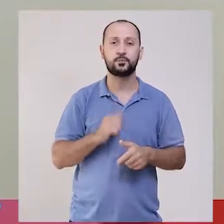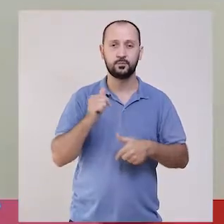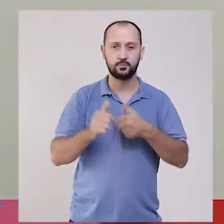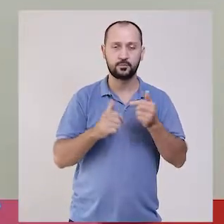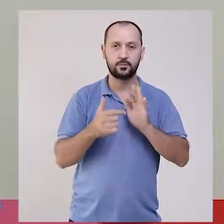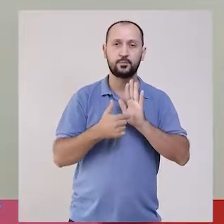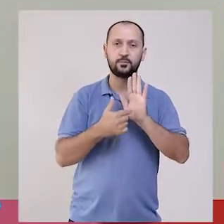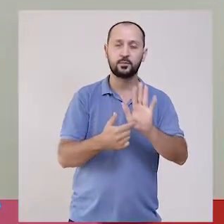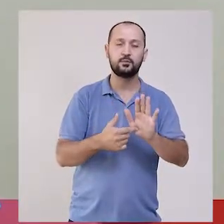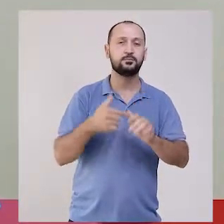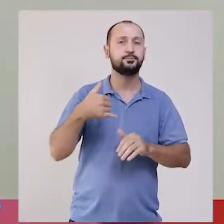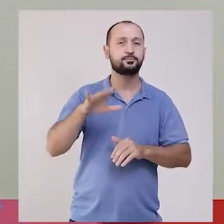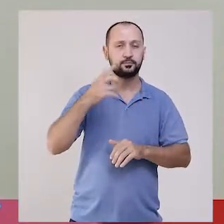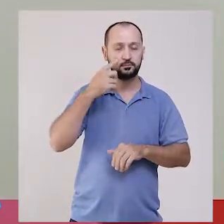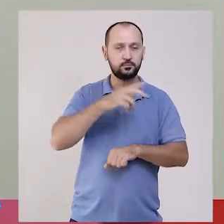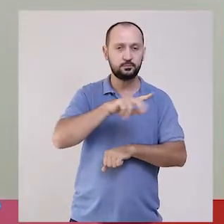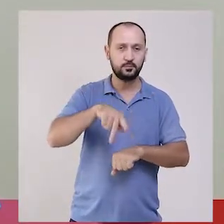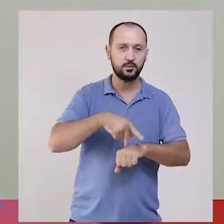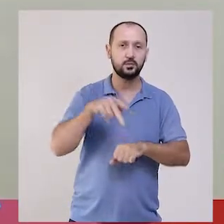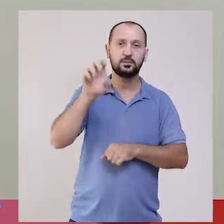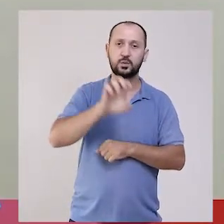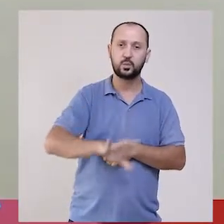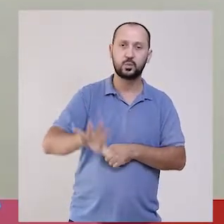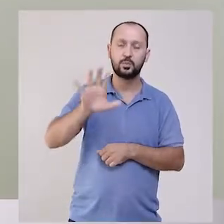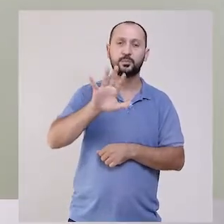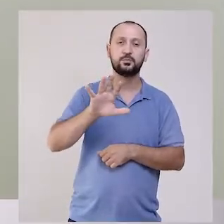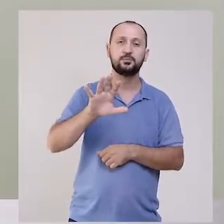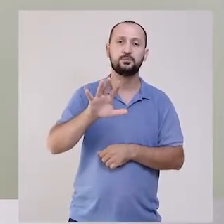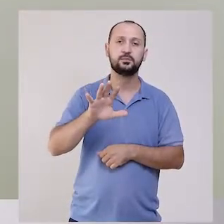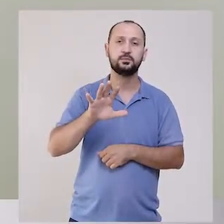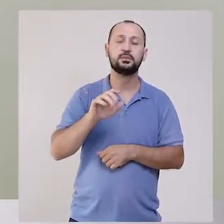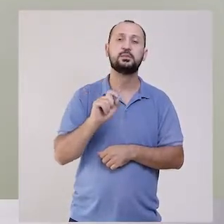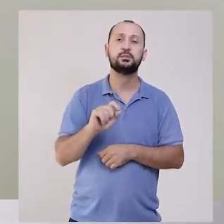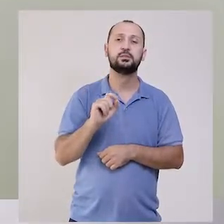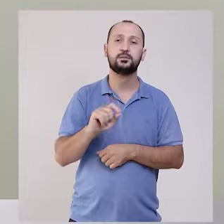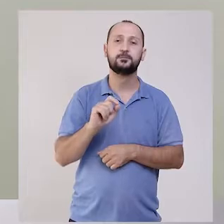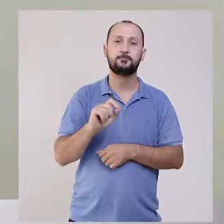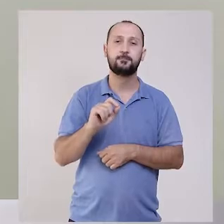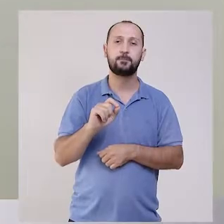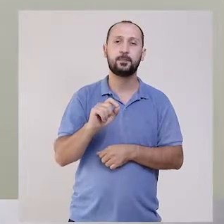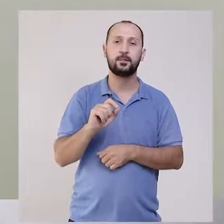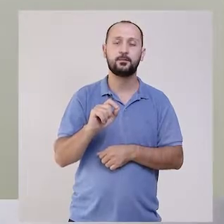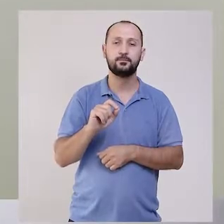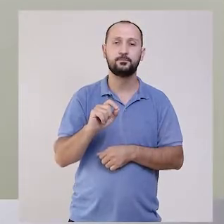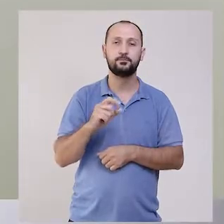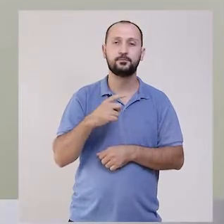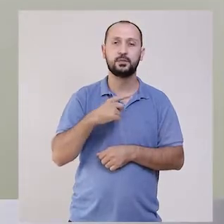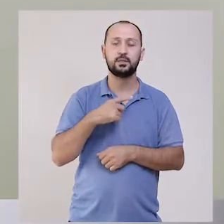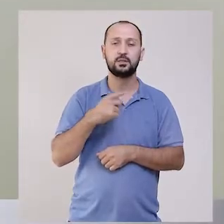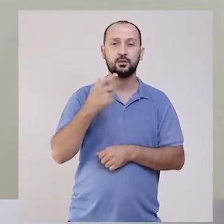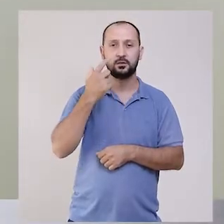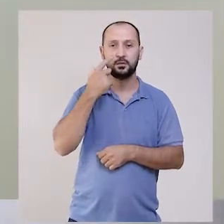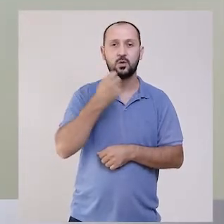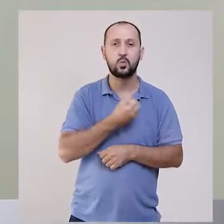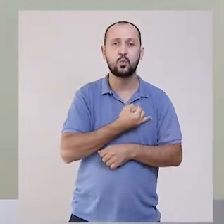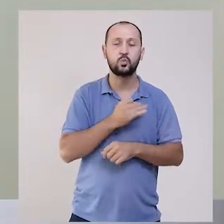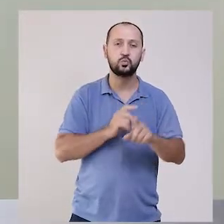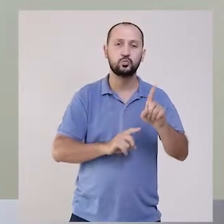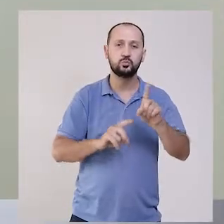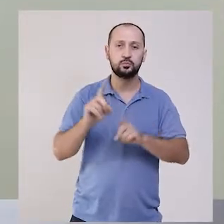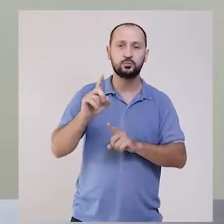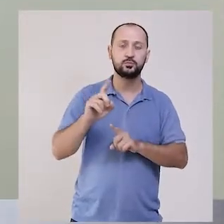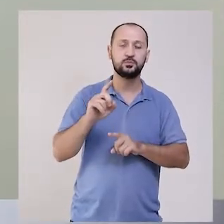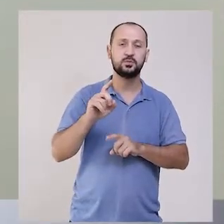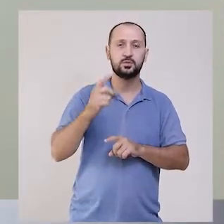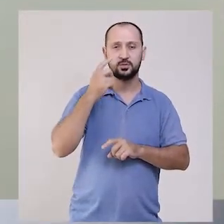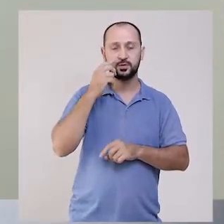Os trabalhos mostraram, principalmente em países da Europa, que quem tem uma concentração